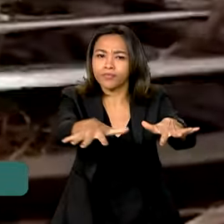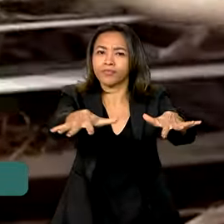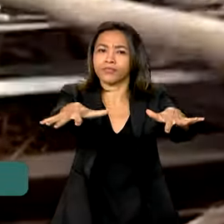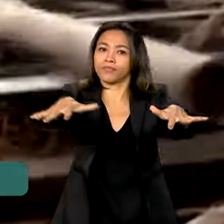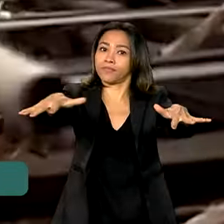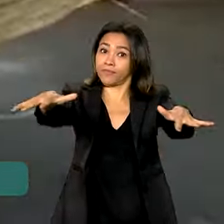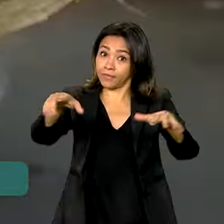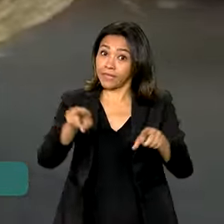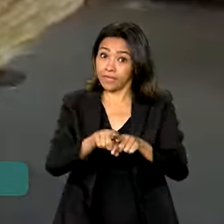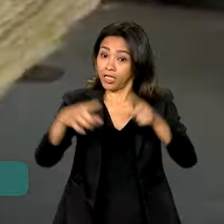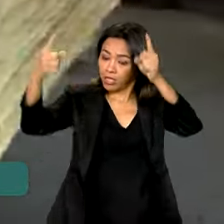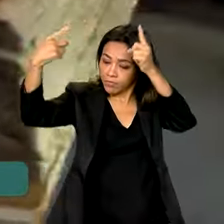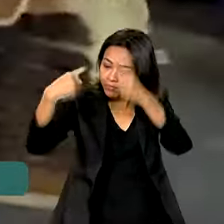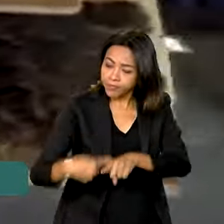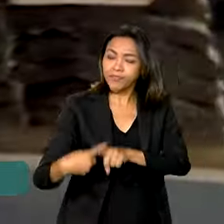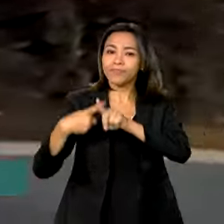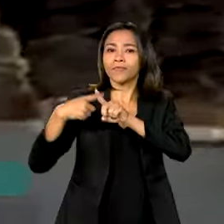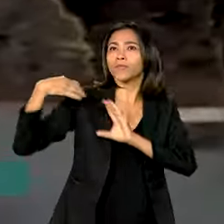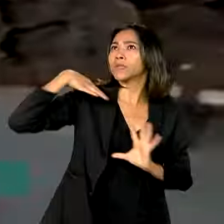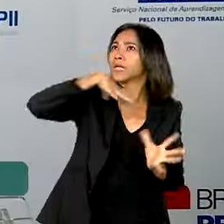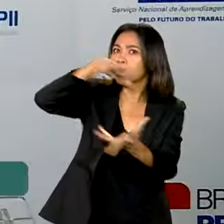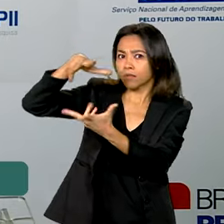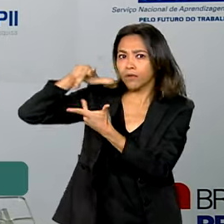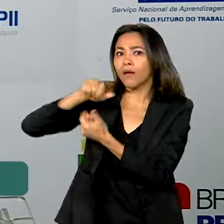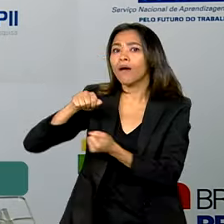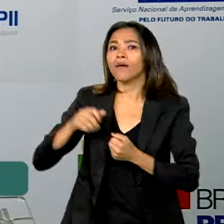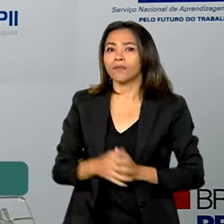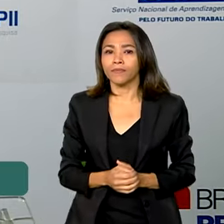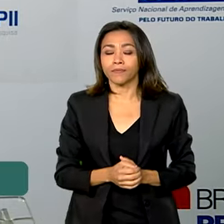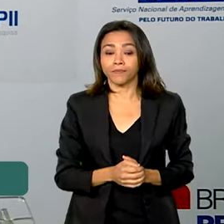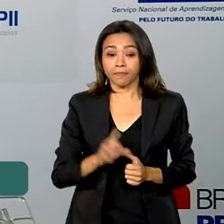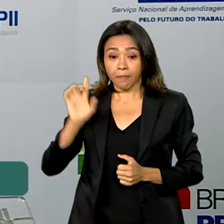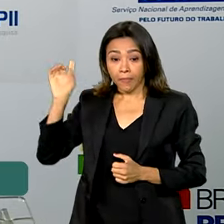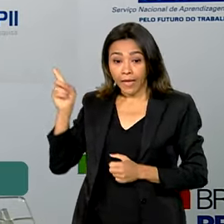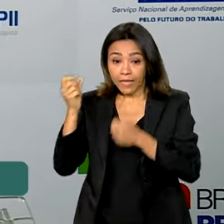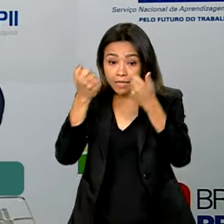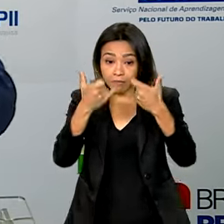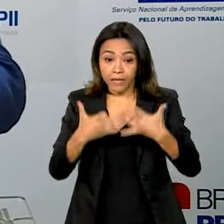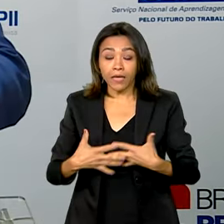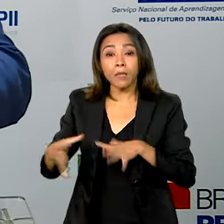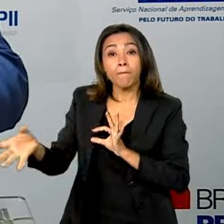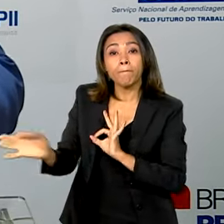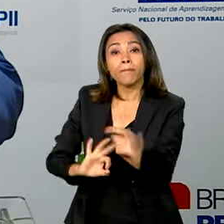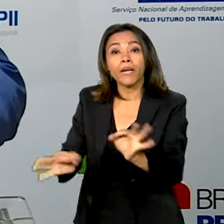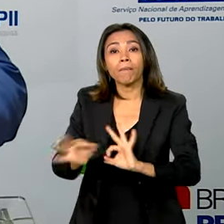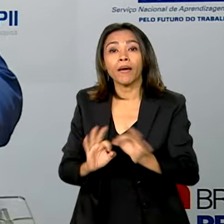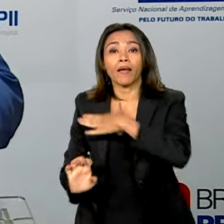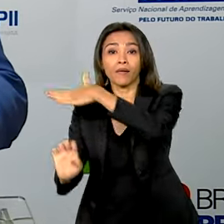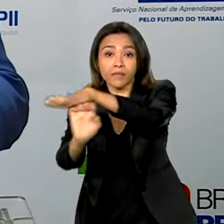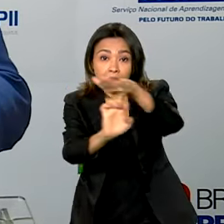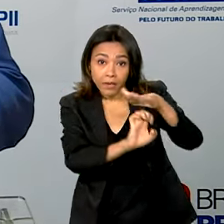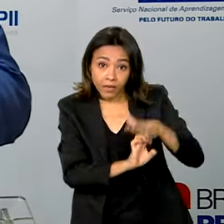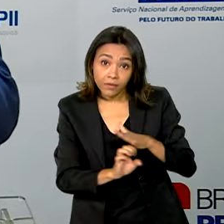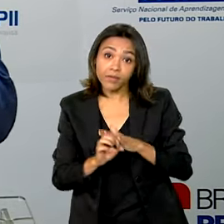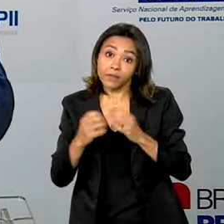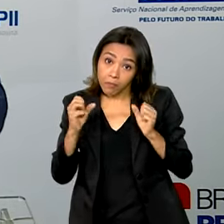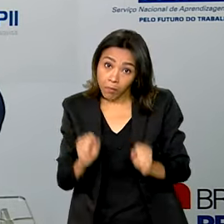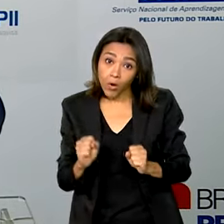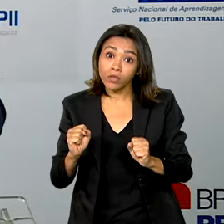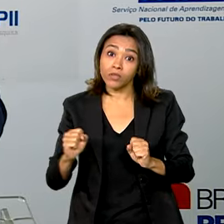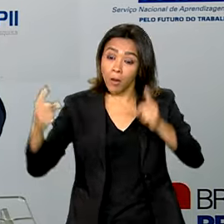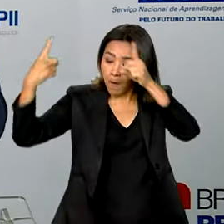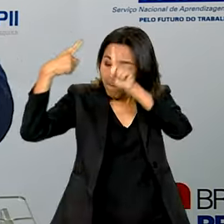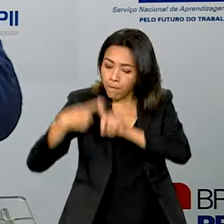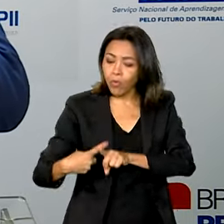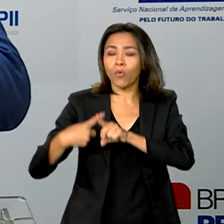e competir no mercado internacional. É preparar as empresas para que elas possam competir nos mercados globais,